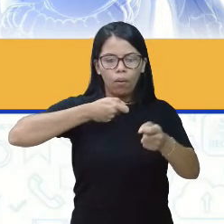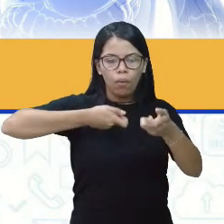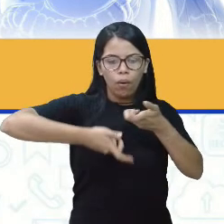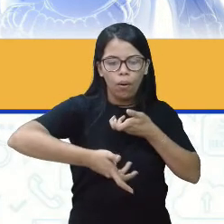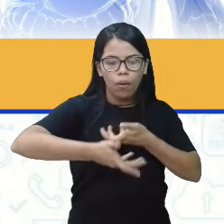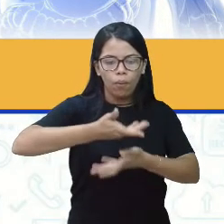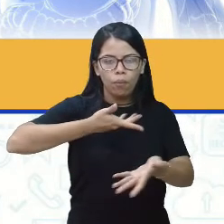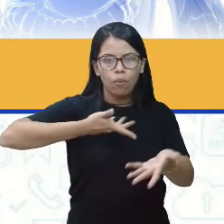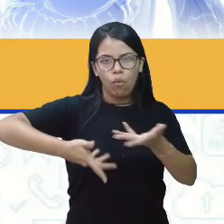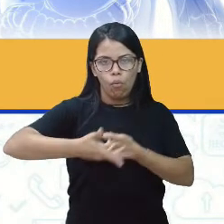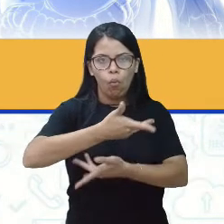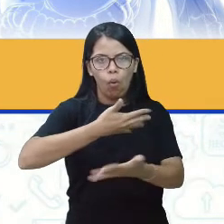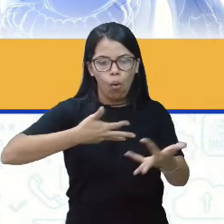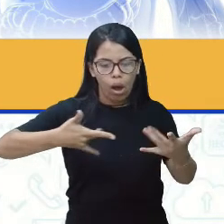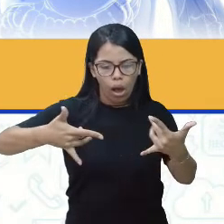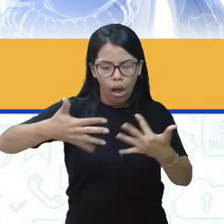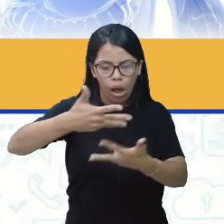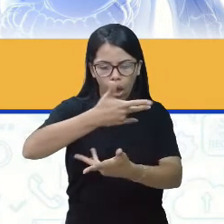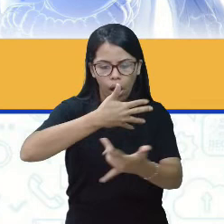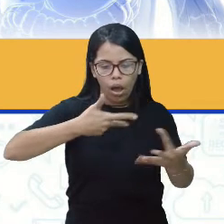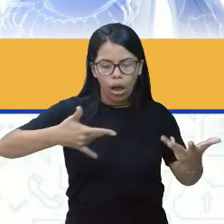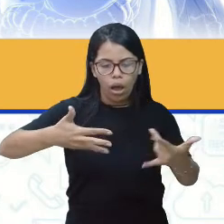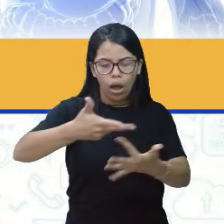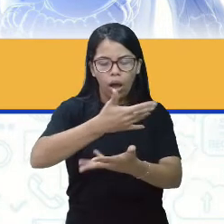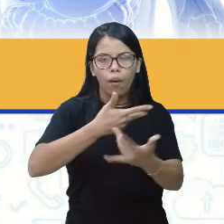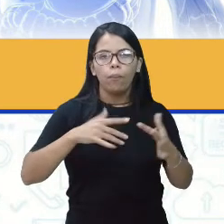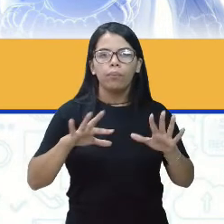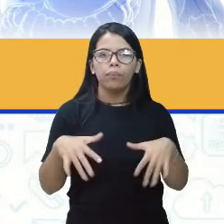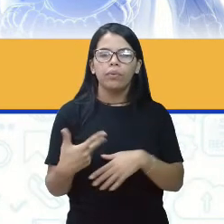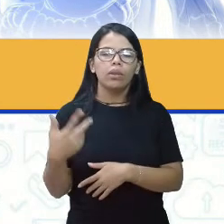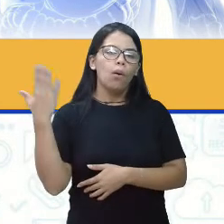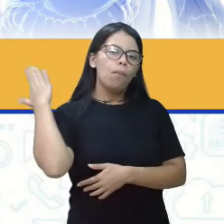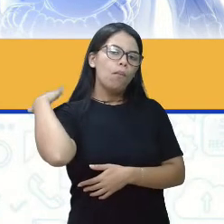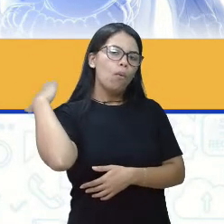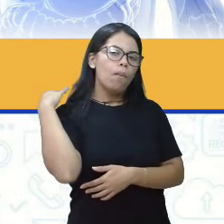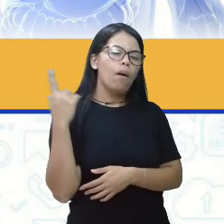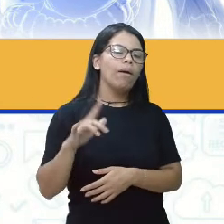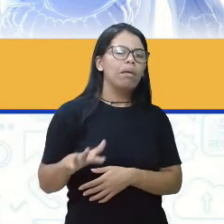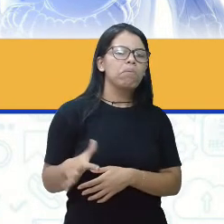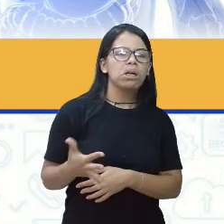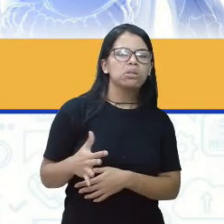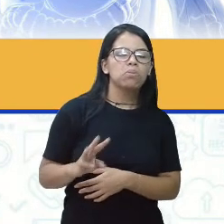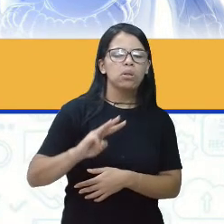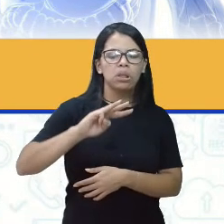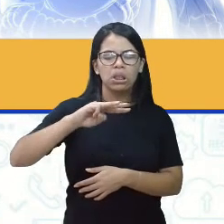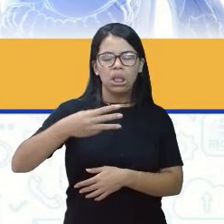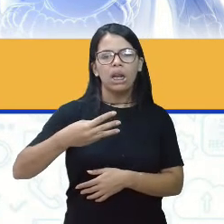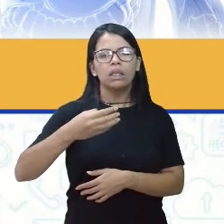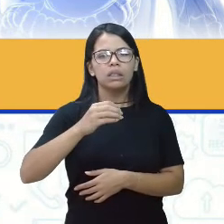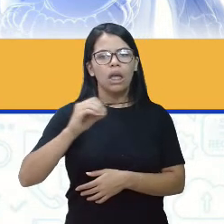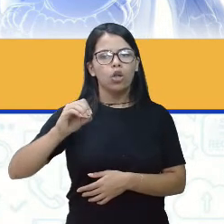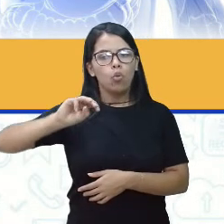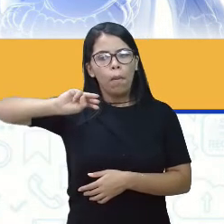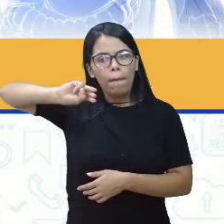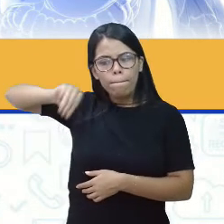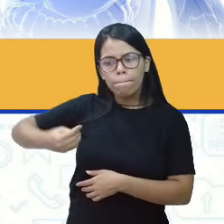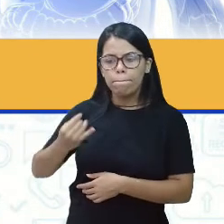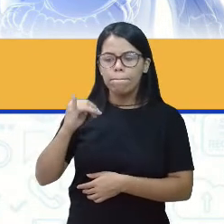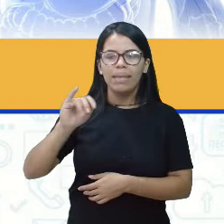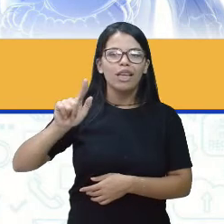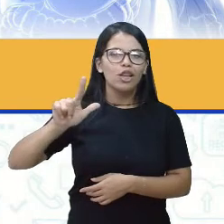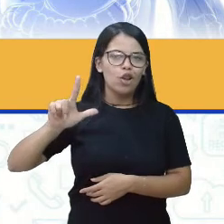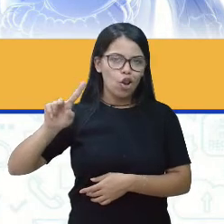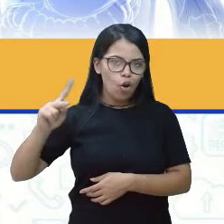relação à quantidade. Os pulmões possuem cerca de 300 milhões de alvéolos. Então, vejam